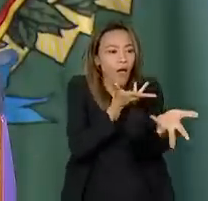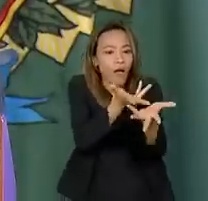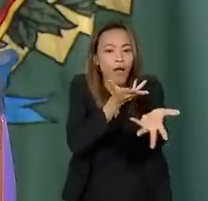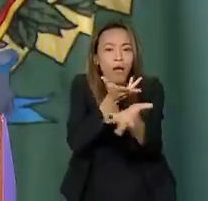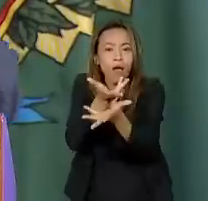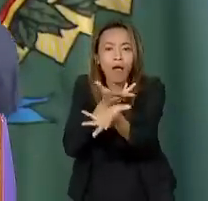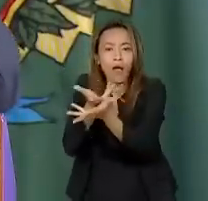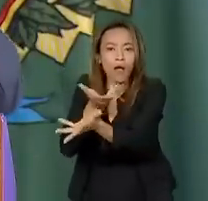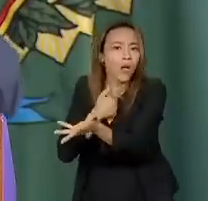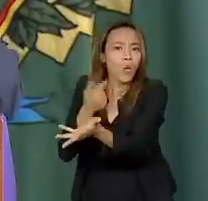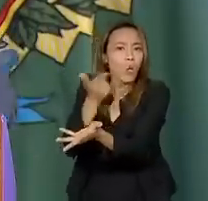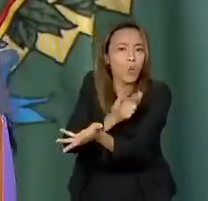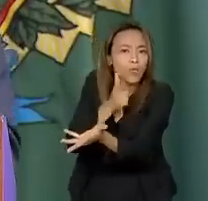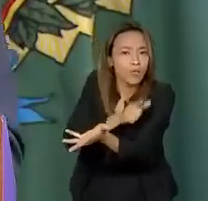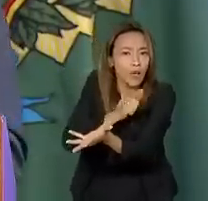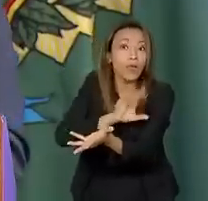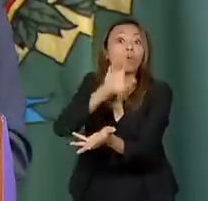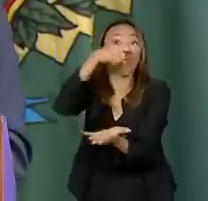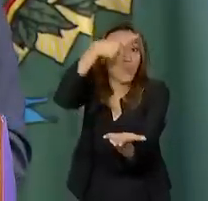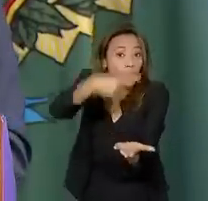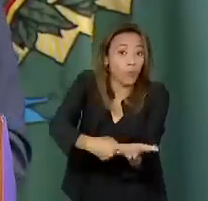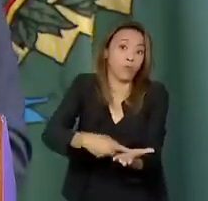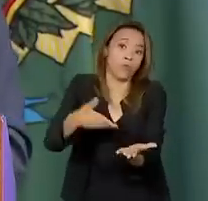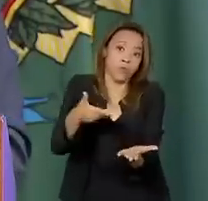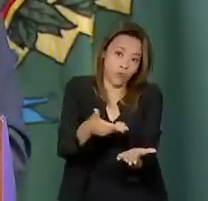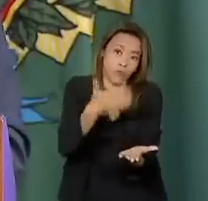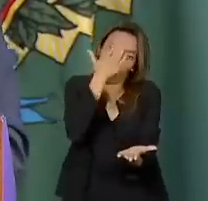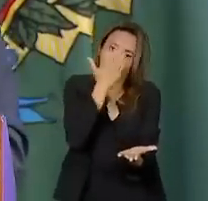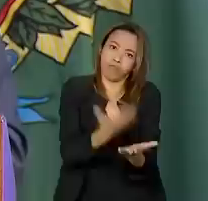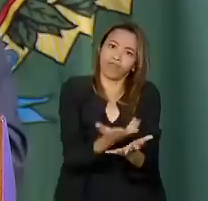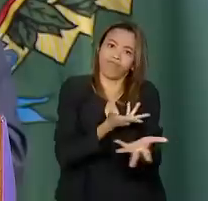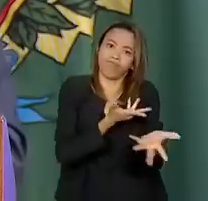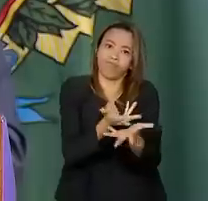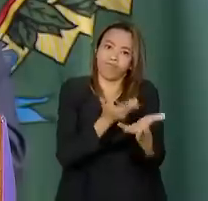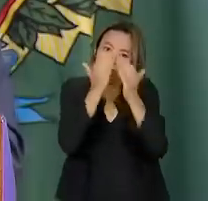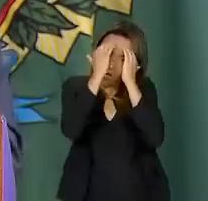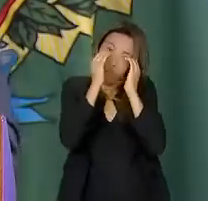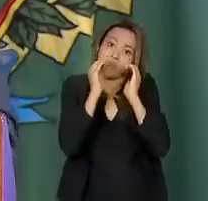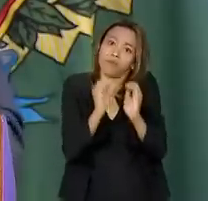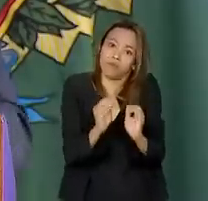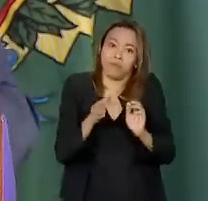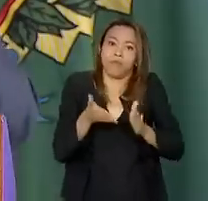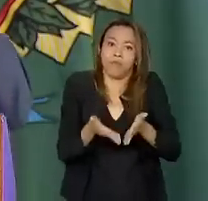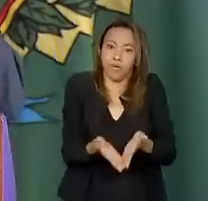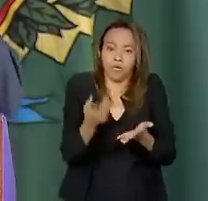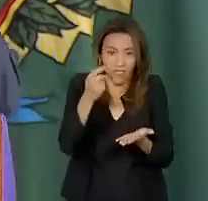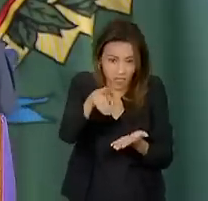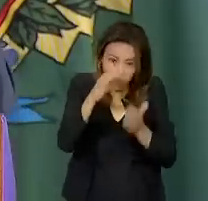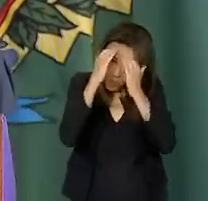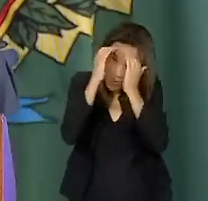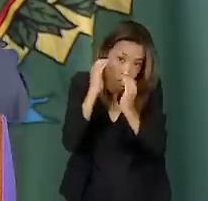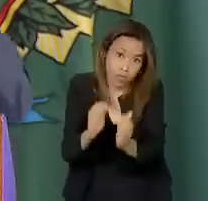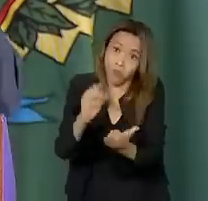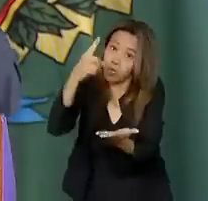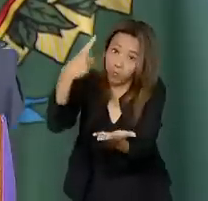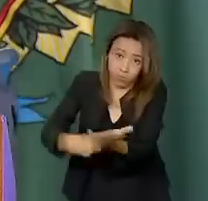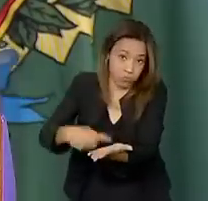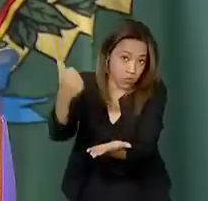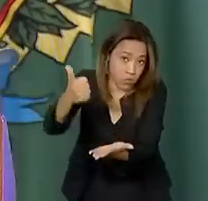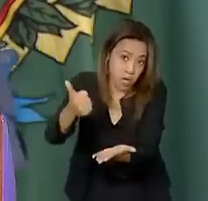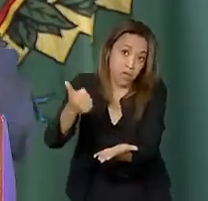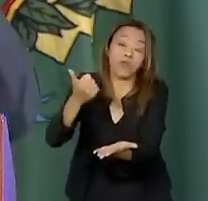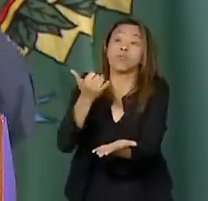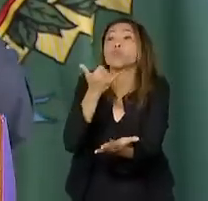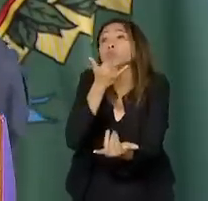conquista quando a gente faz compromisso e a gente cumpre os compromissos que a gente assumiu. Se você não cumpriu o primeiro, você